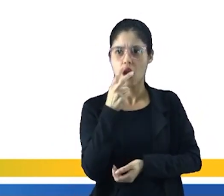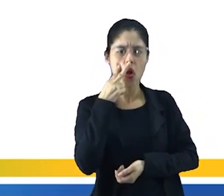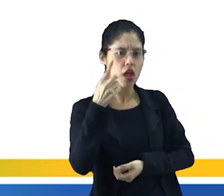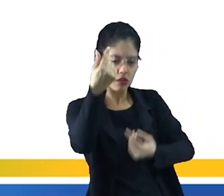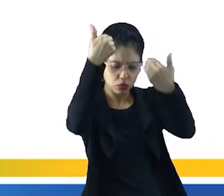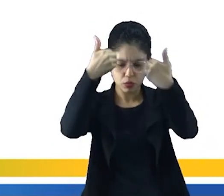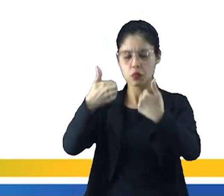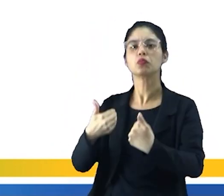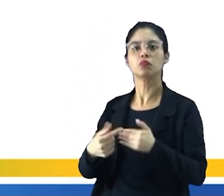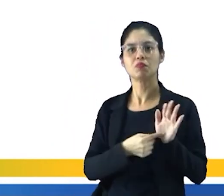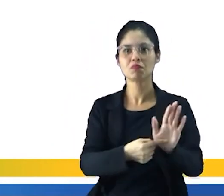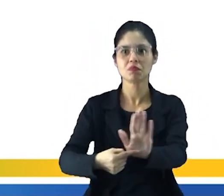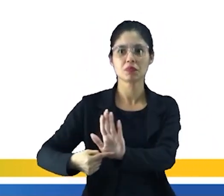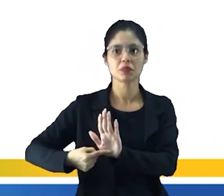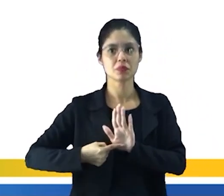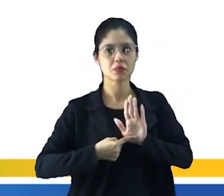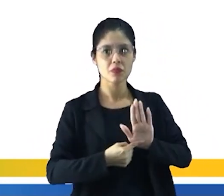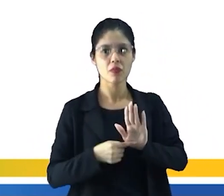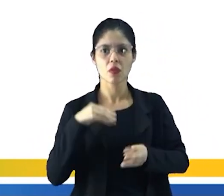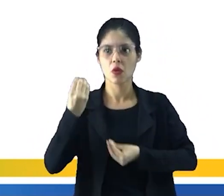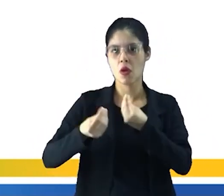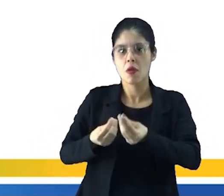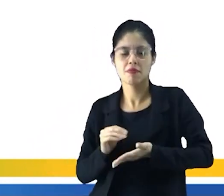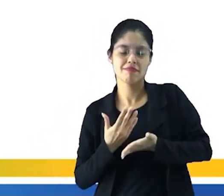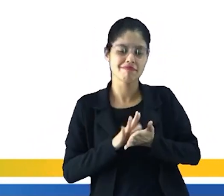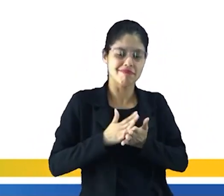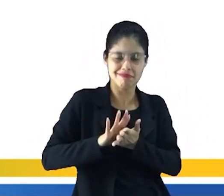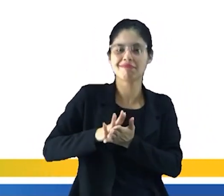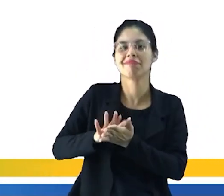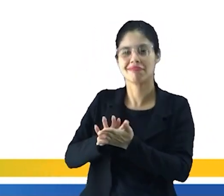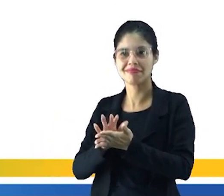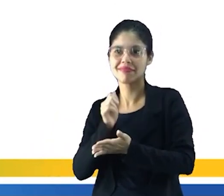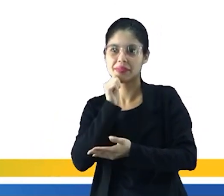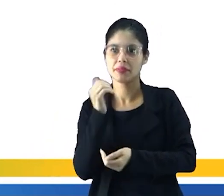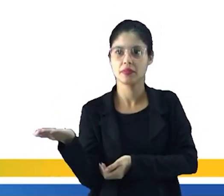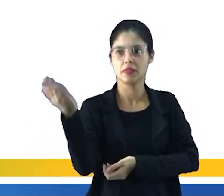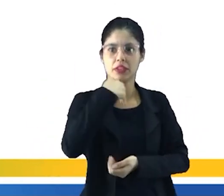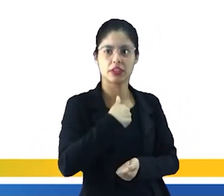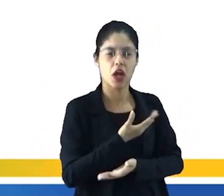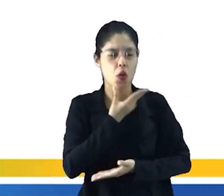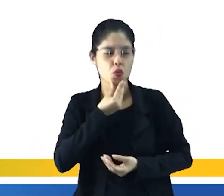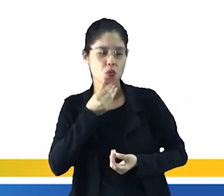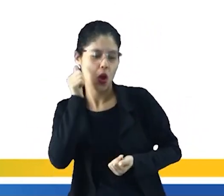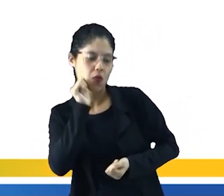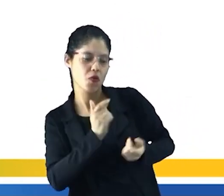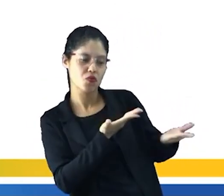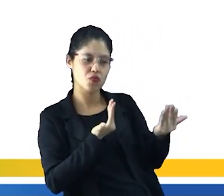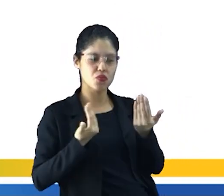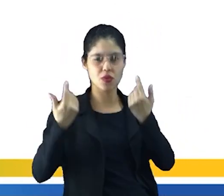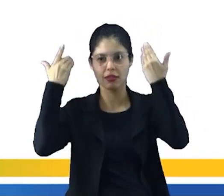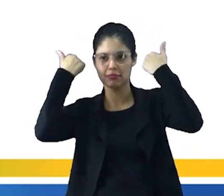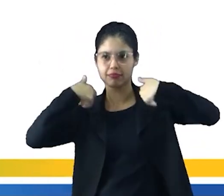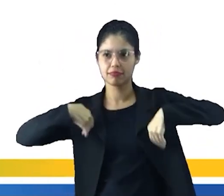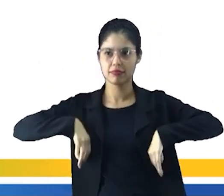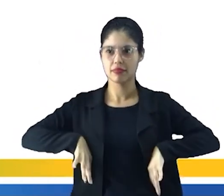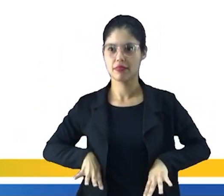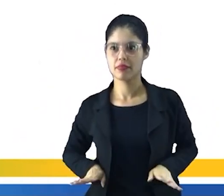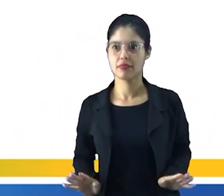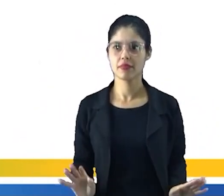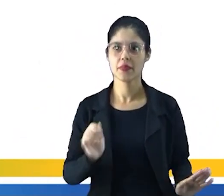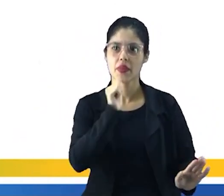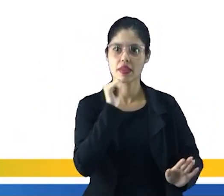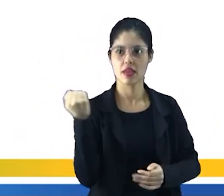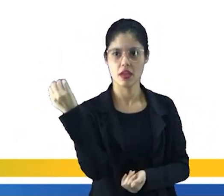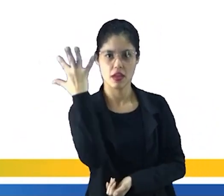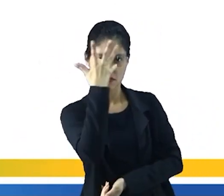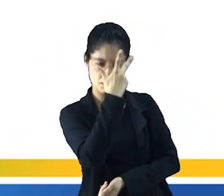olha eu aqui de novo mostrando como se deve chachar. Vem cá, morena linda, vestida de chita,